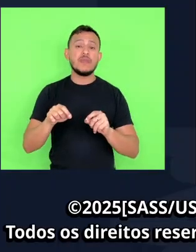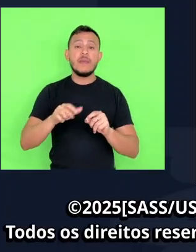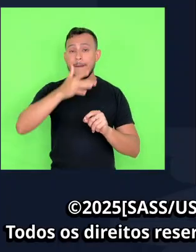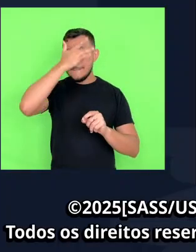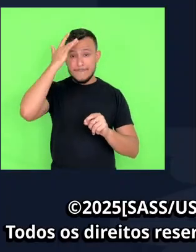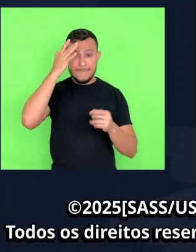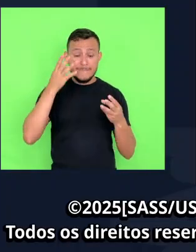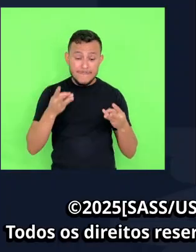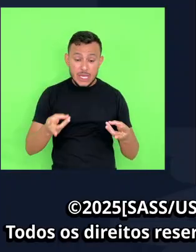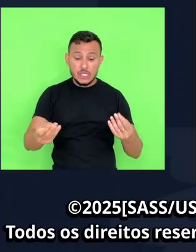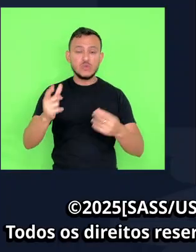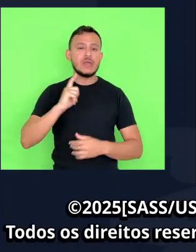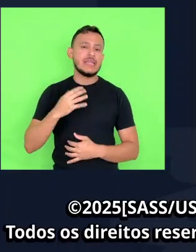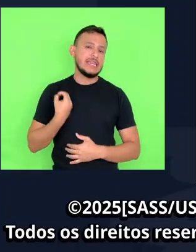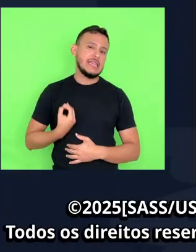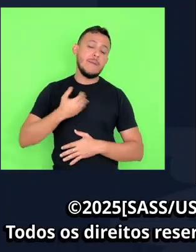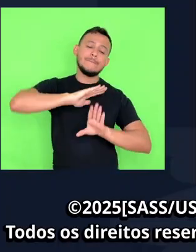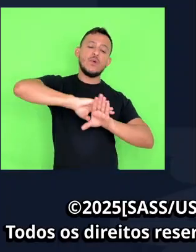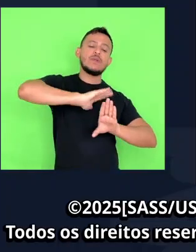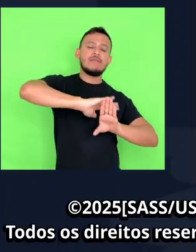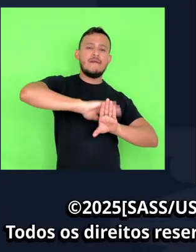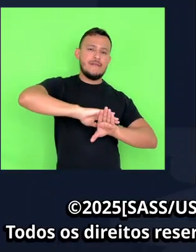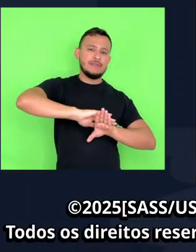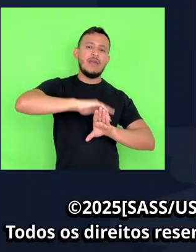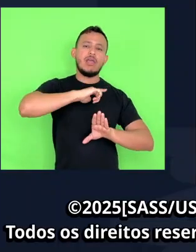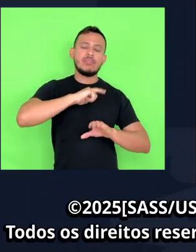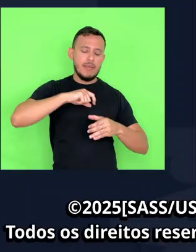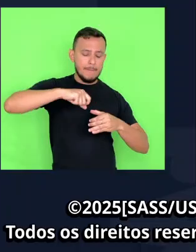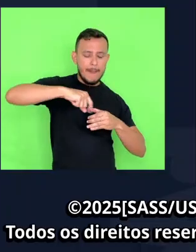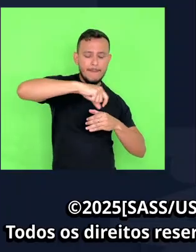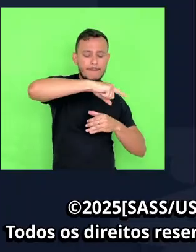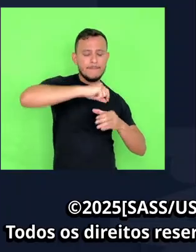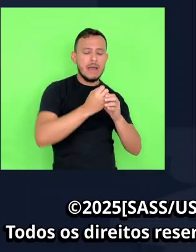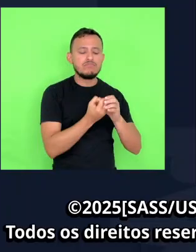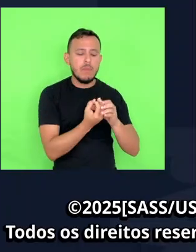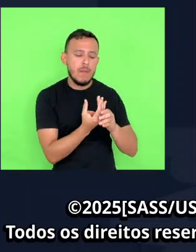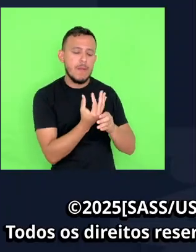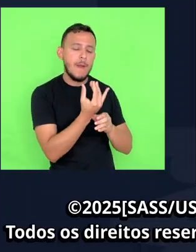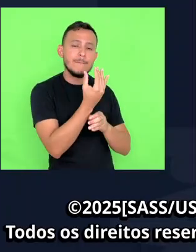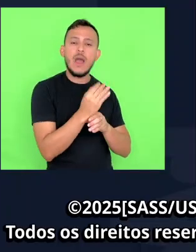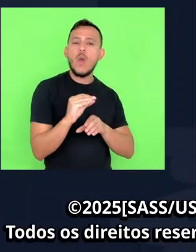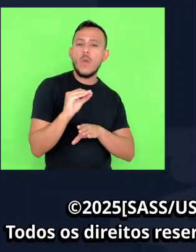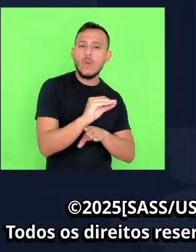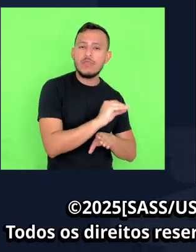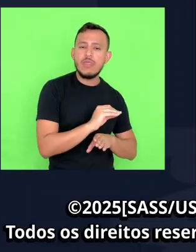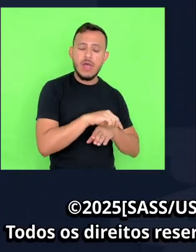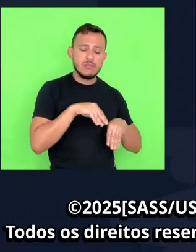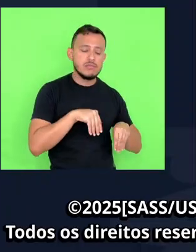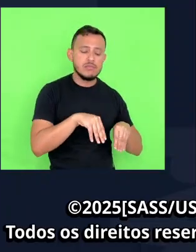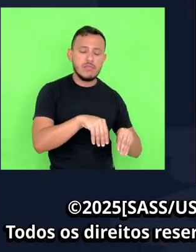de pessoas que estão por trás, desde a semente que é plantado, o cuidado com a